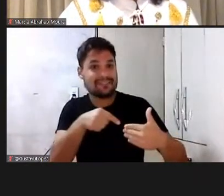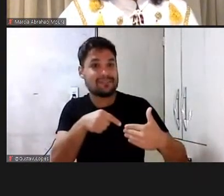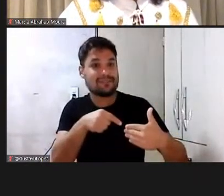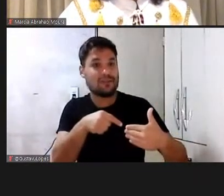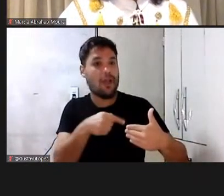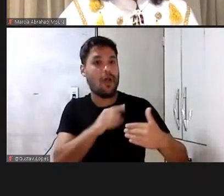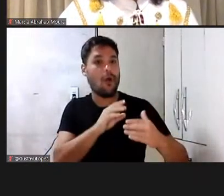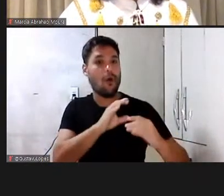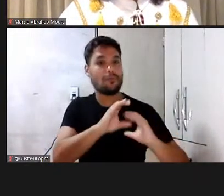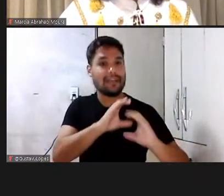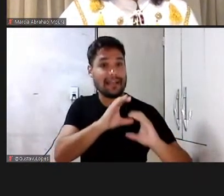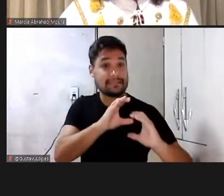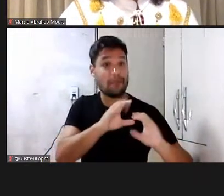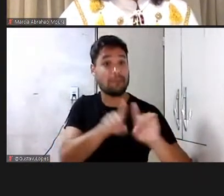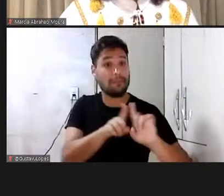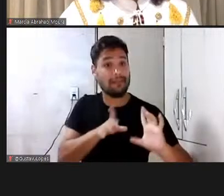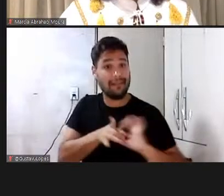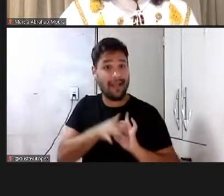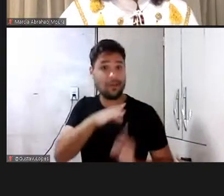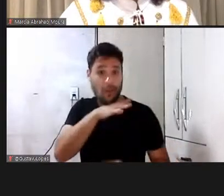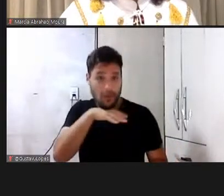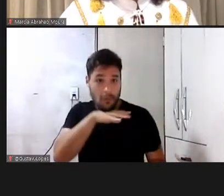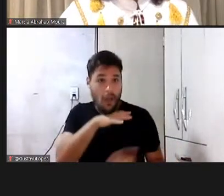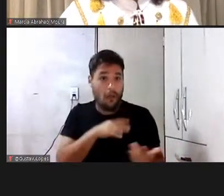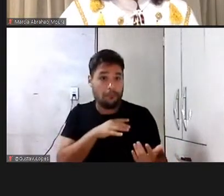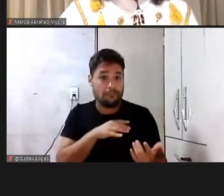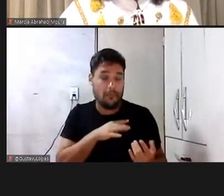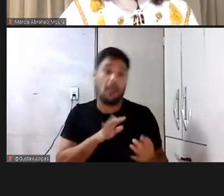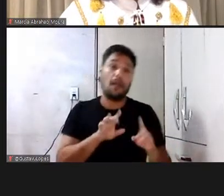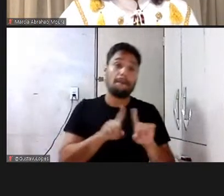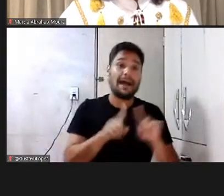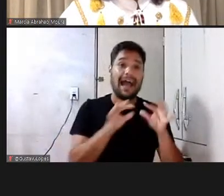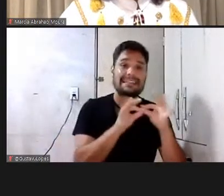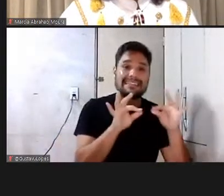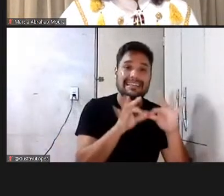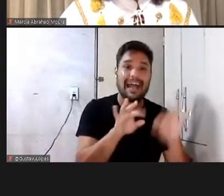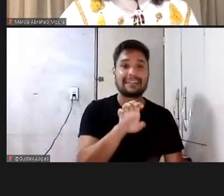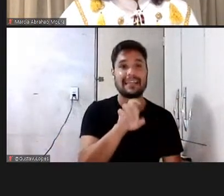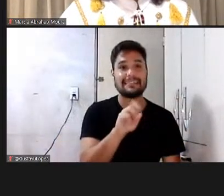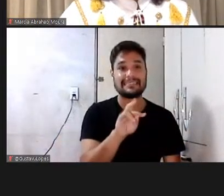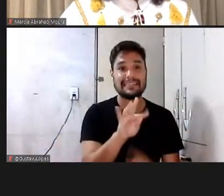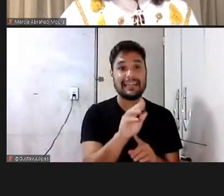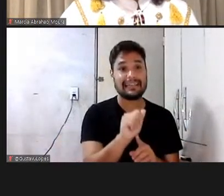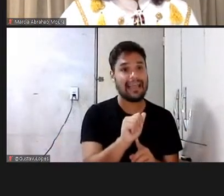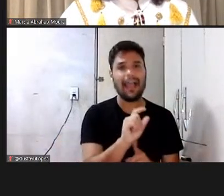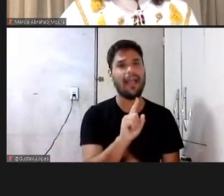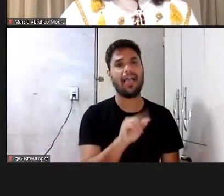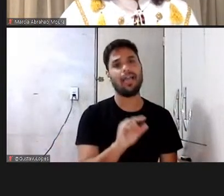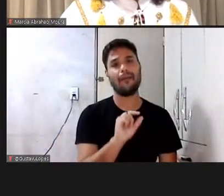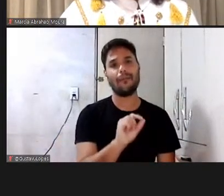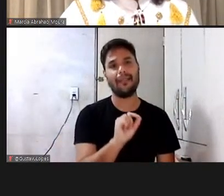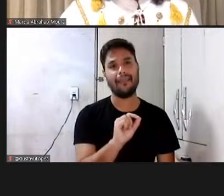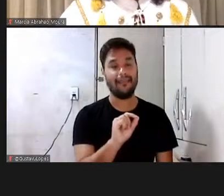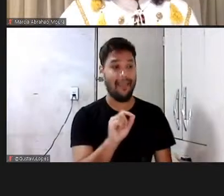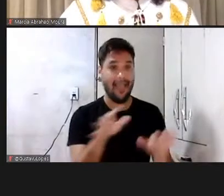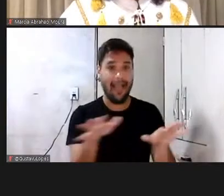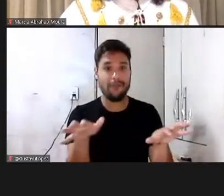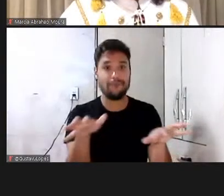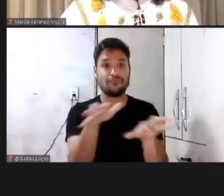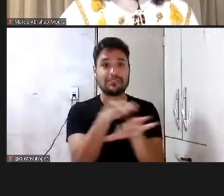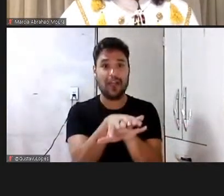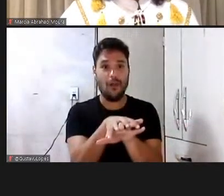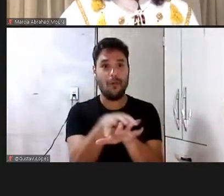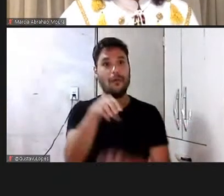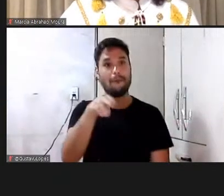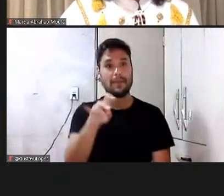comunicação animal. Por sua vez, a sintaxe estrita se reduz à operação fusão, ou merge,